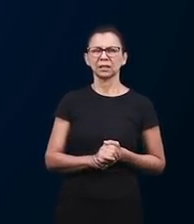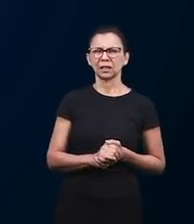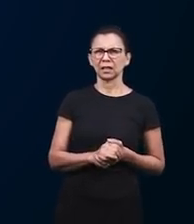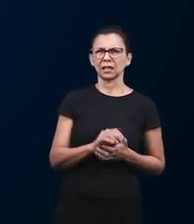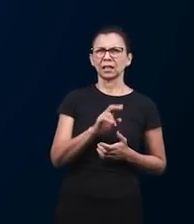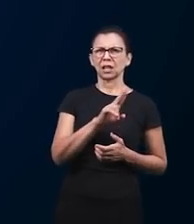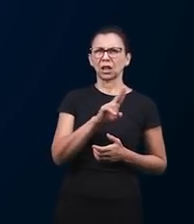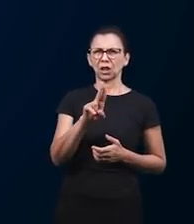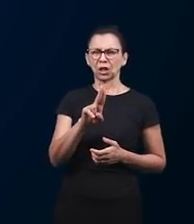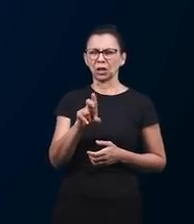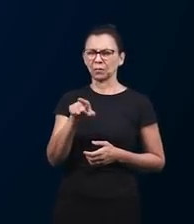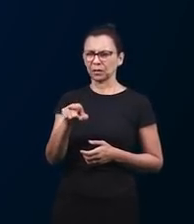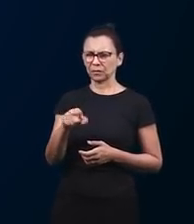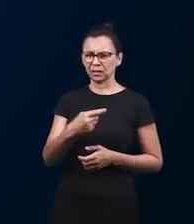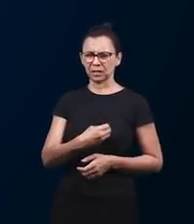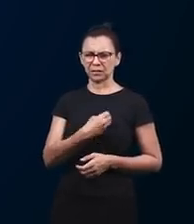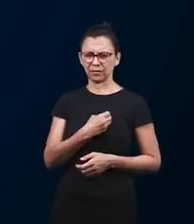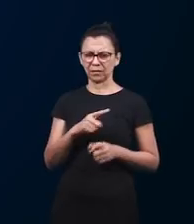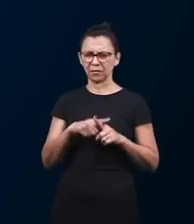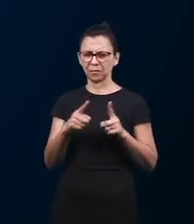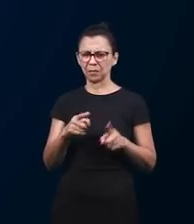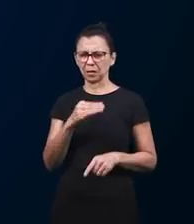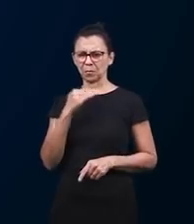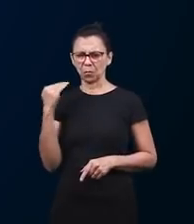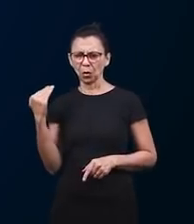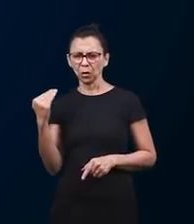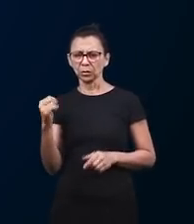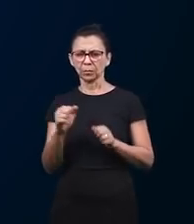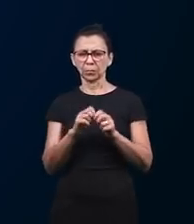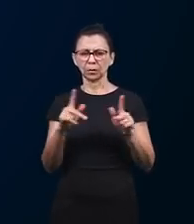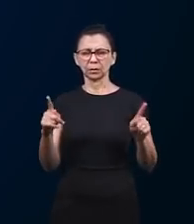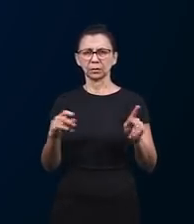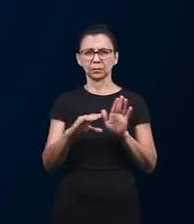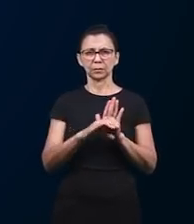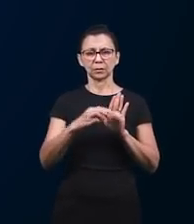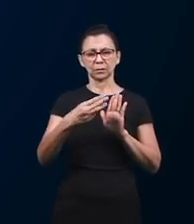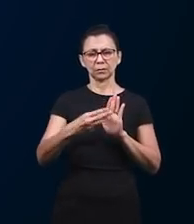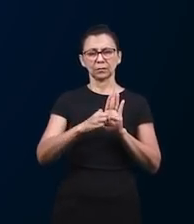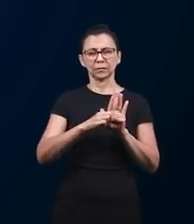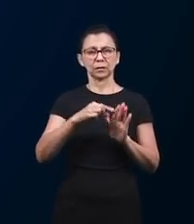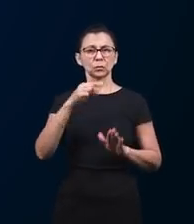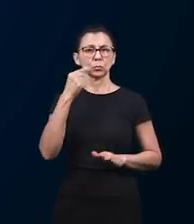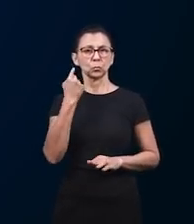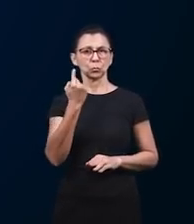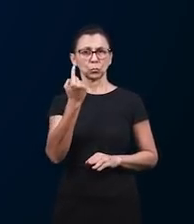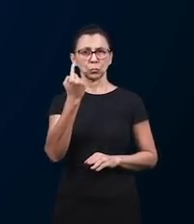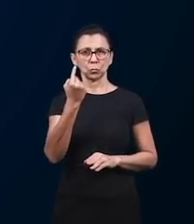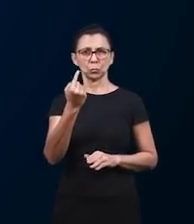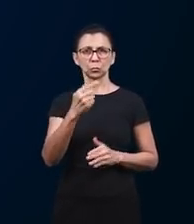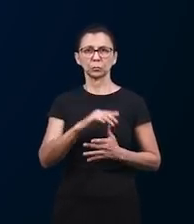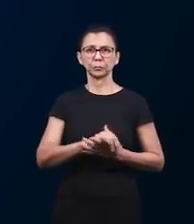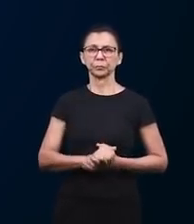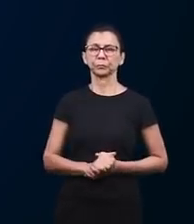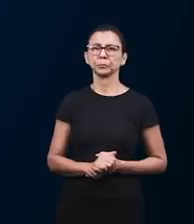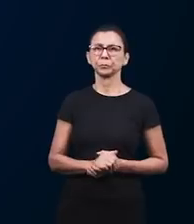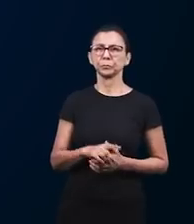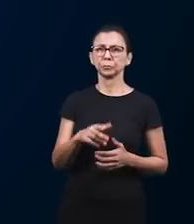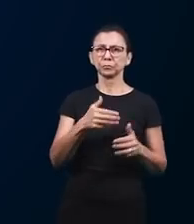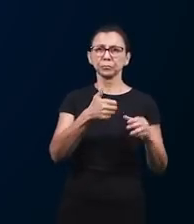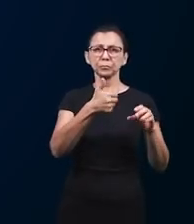e está morto, que se encontra em Apocalipse, capítulo 3, verso 1, pois era vivido um